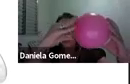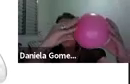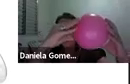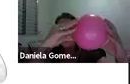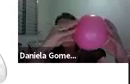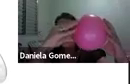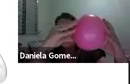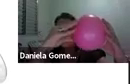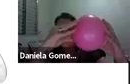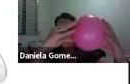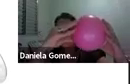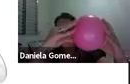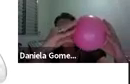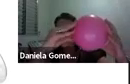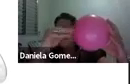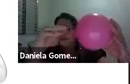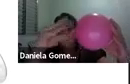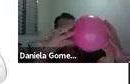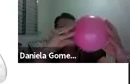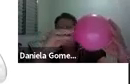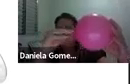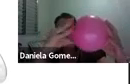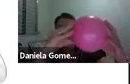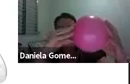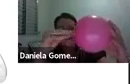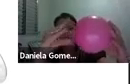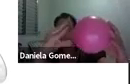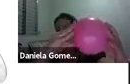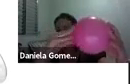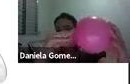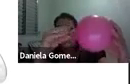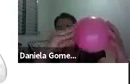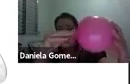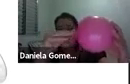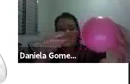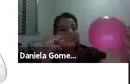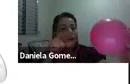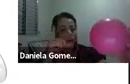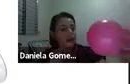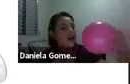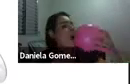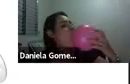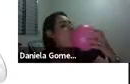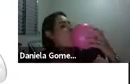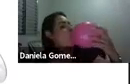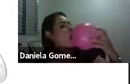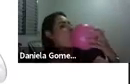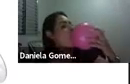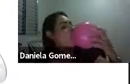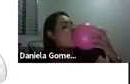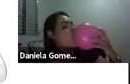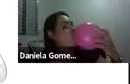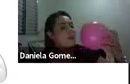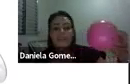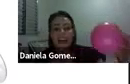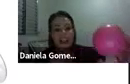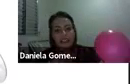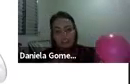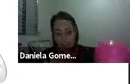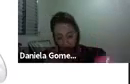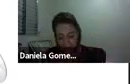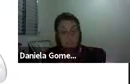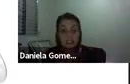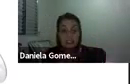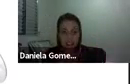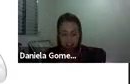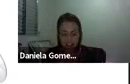consegue abocanhar esse peito? Não. Ela tenta, ó. Não vai,